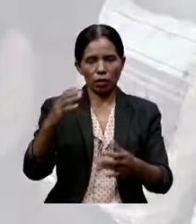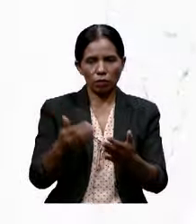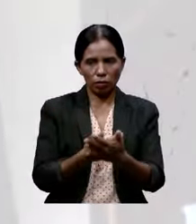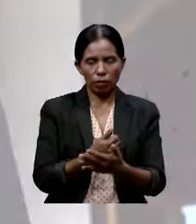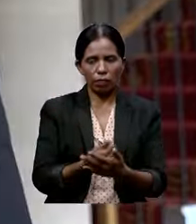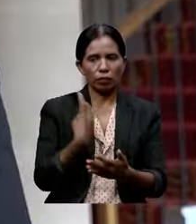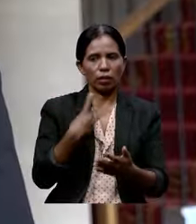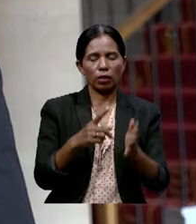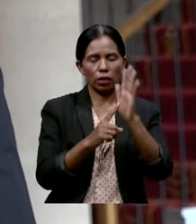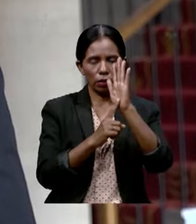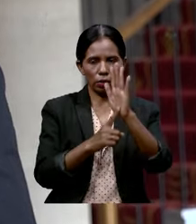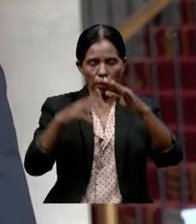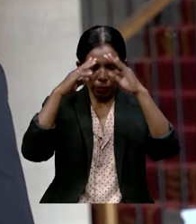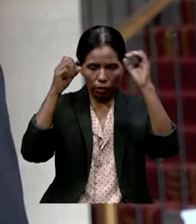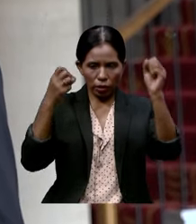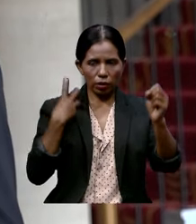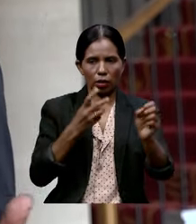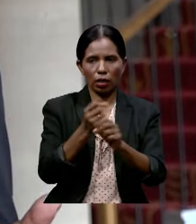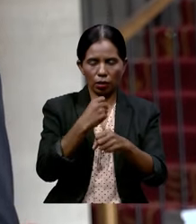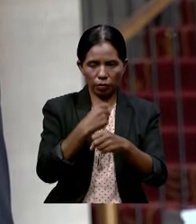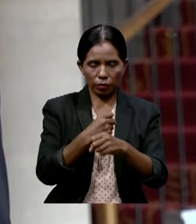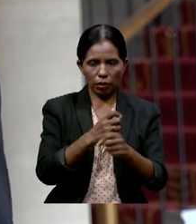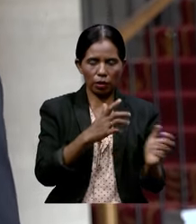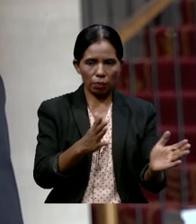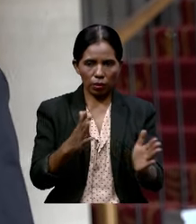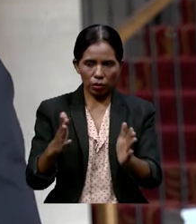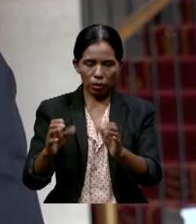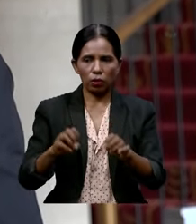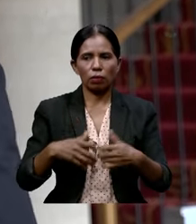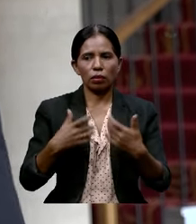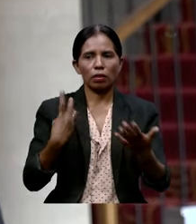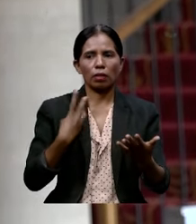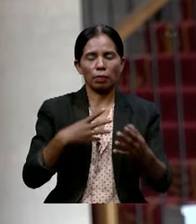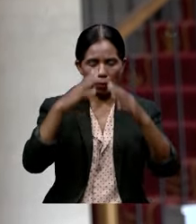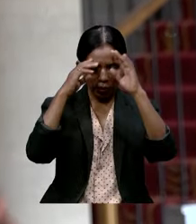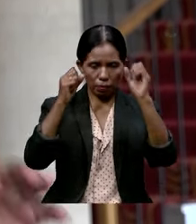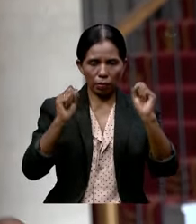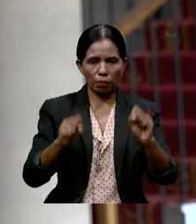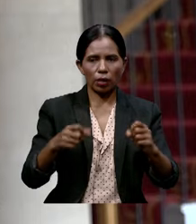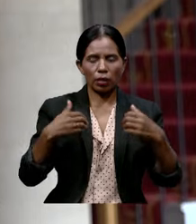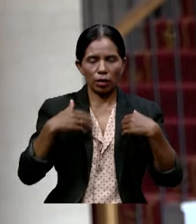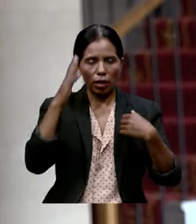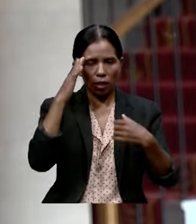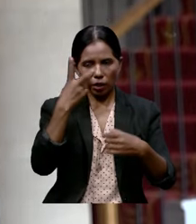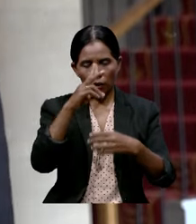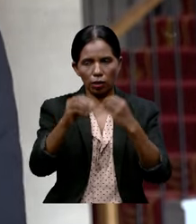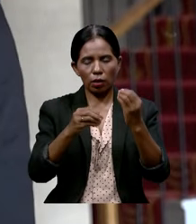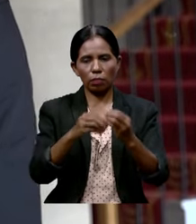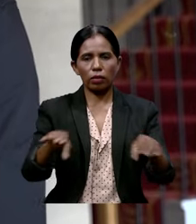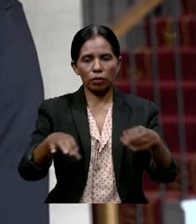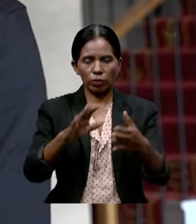turba presidente a atuação serve makalo processo ne de halosa para o presidente belia conhecimento acompanha progresso